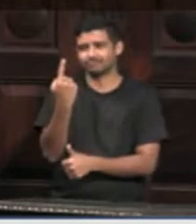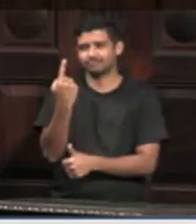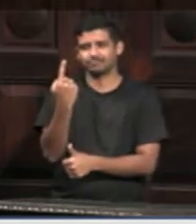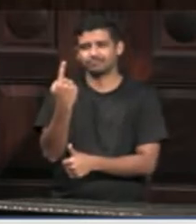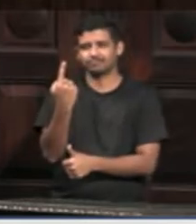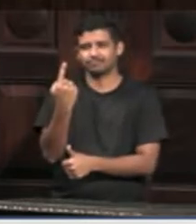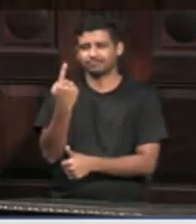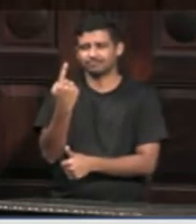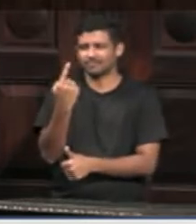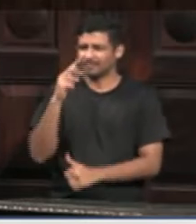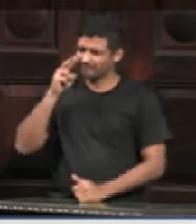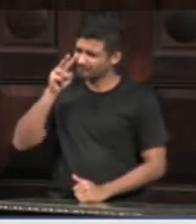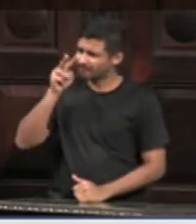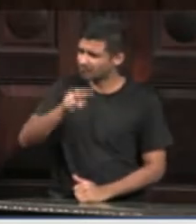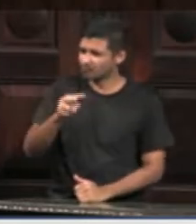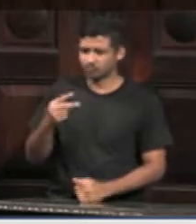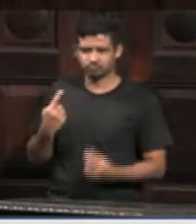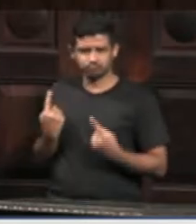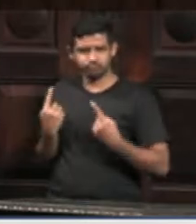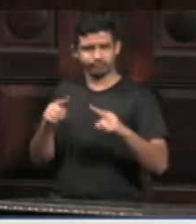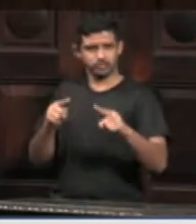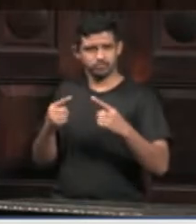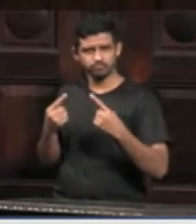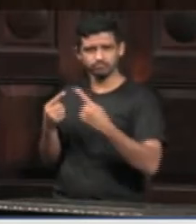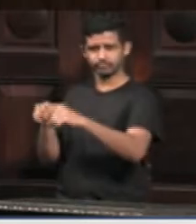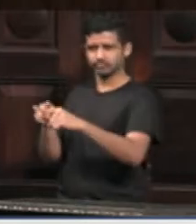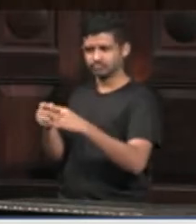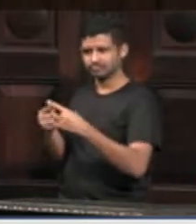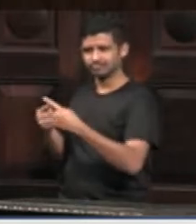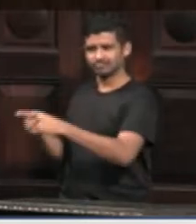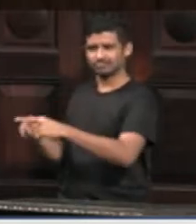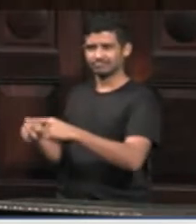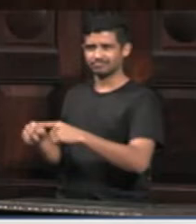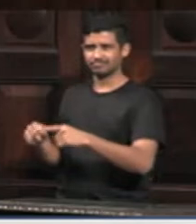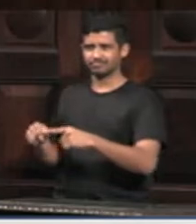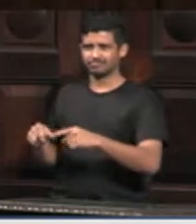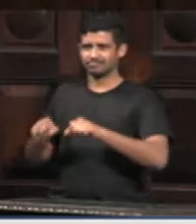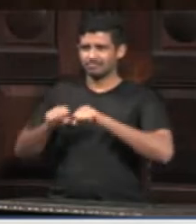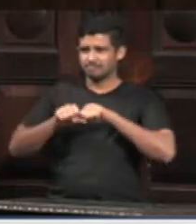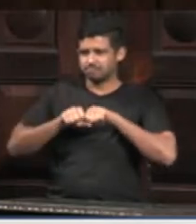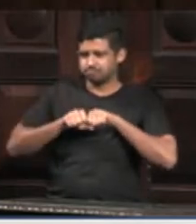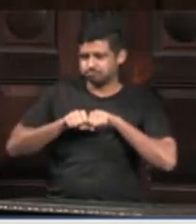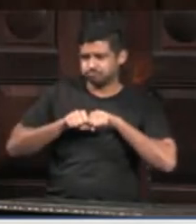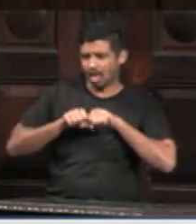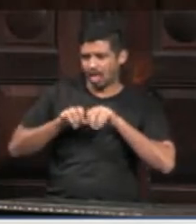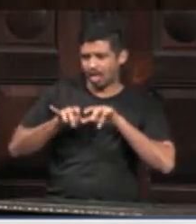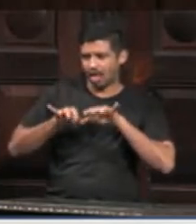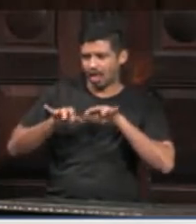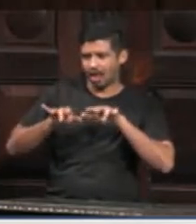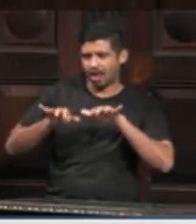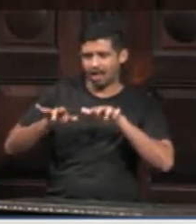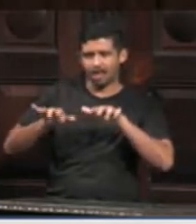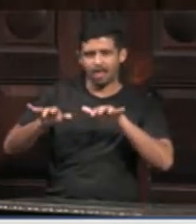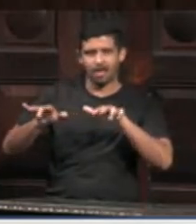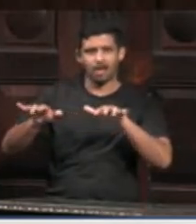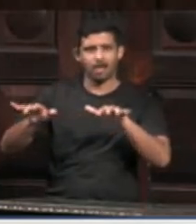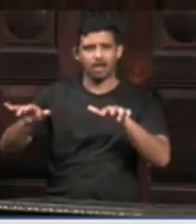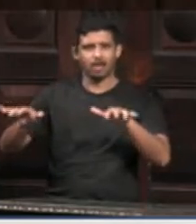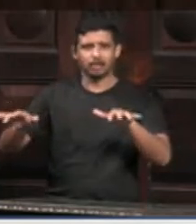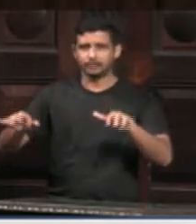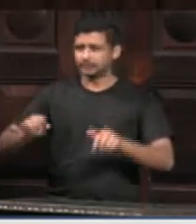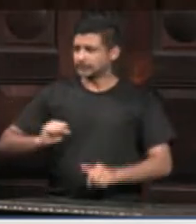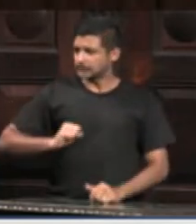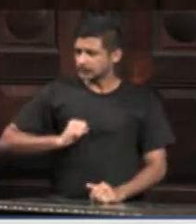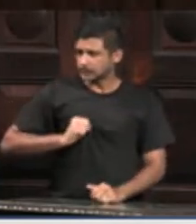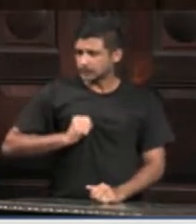muito agressiva, se disseminou e continua se disseminando o